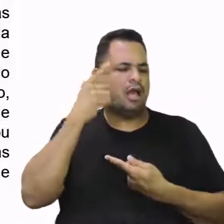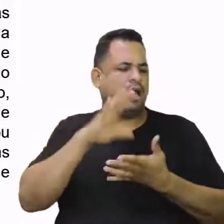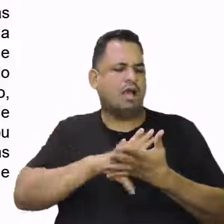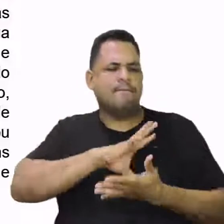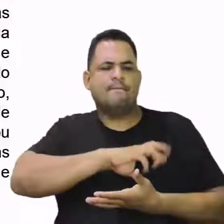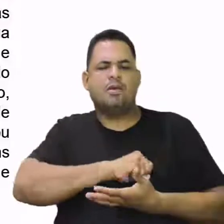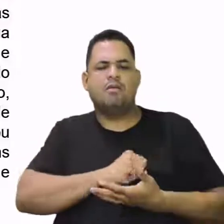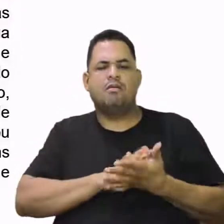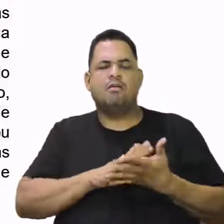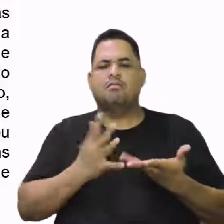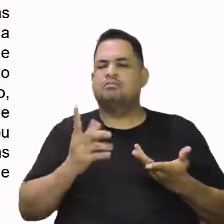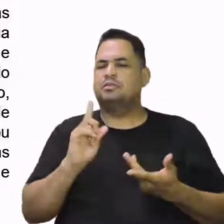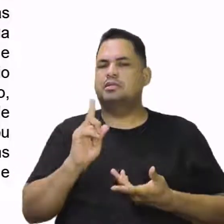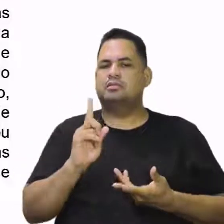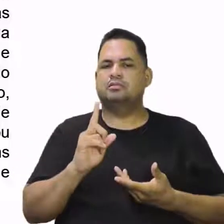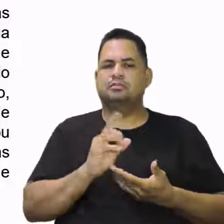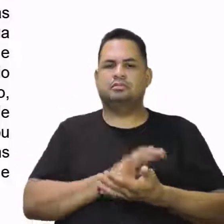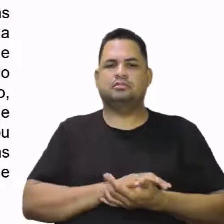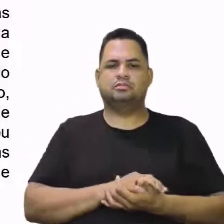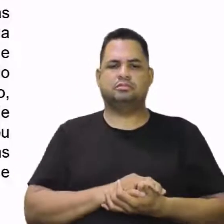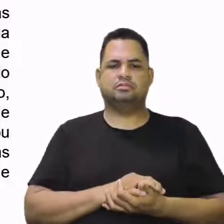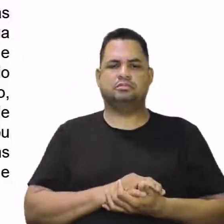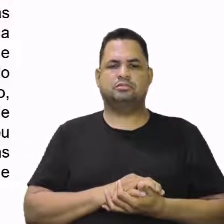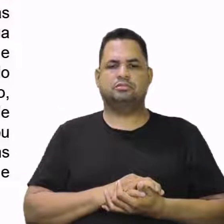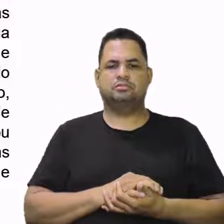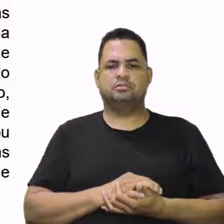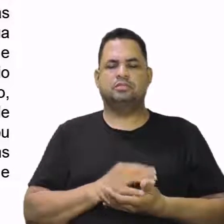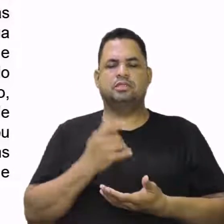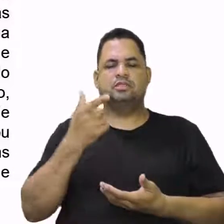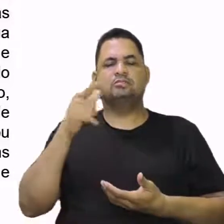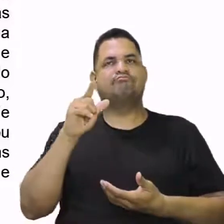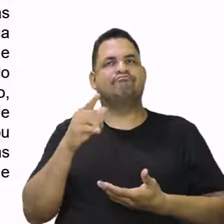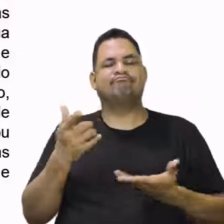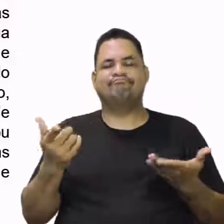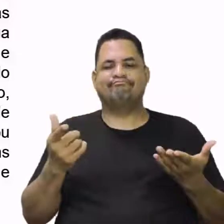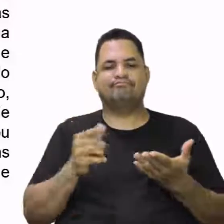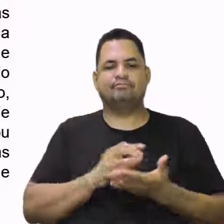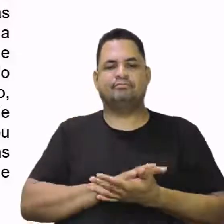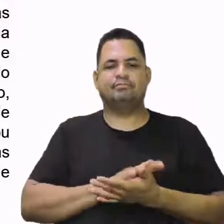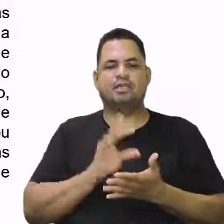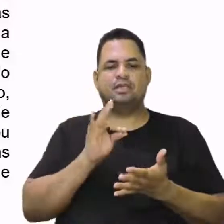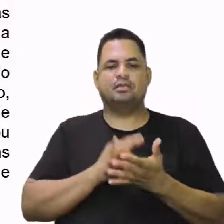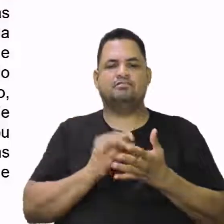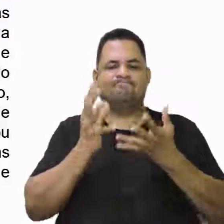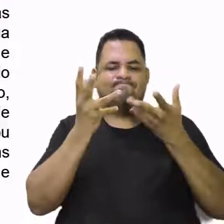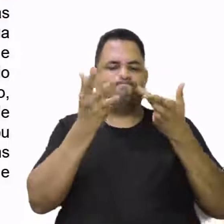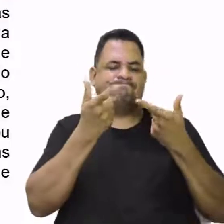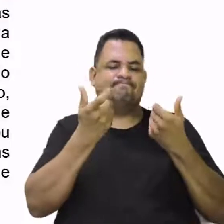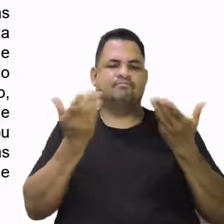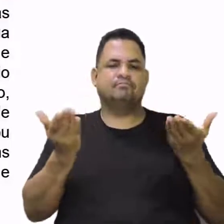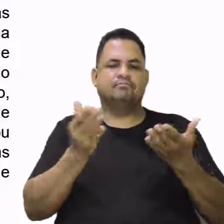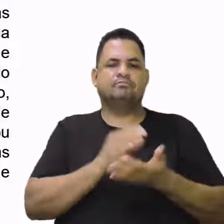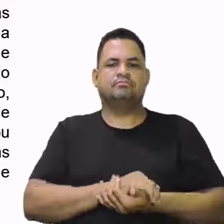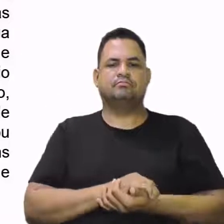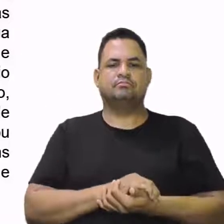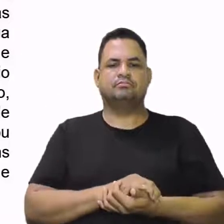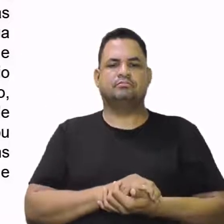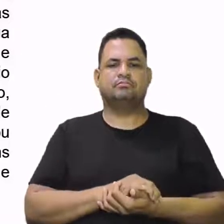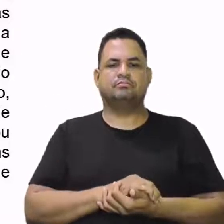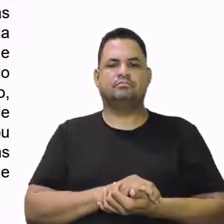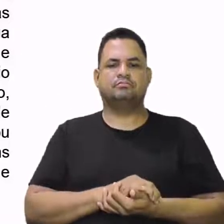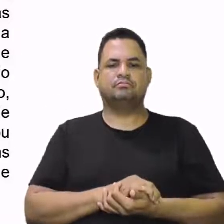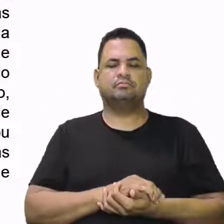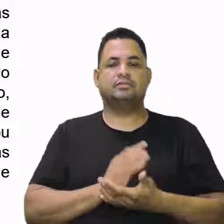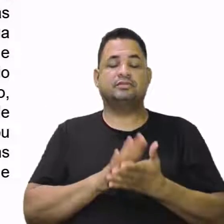paixão, e não é bem isso, o romance é outra coisa. E o realismo mágico traz isso, né? E vocês têm que